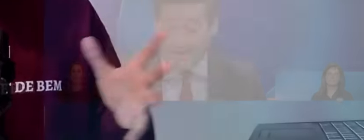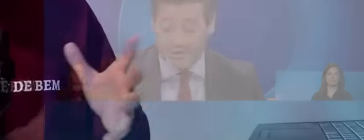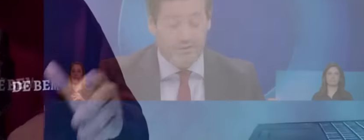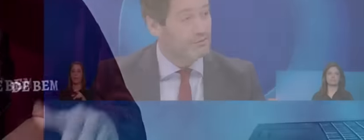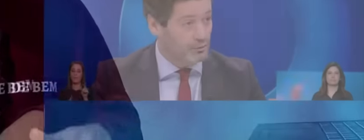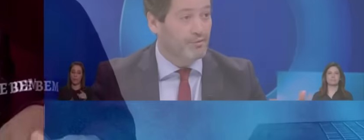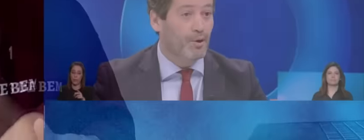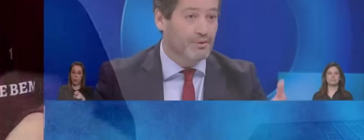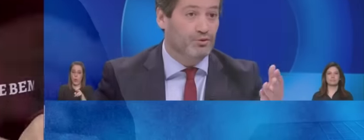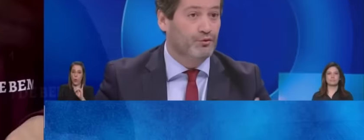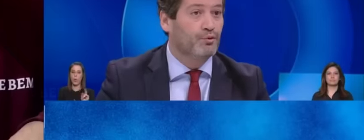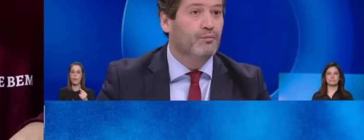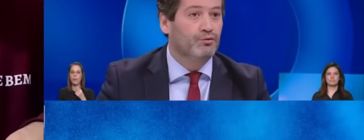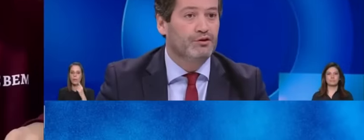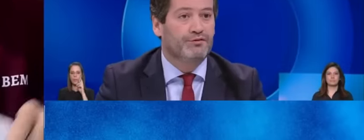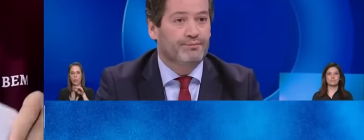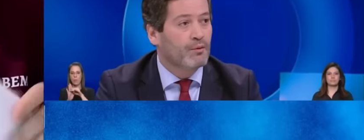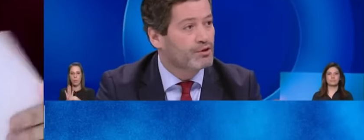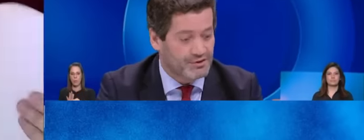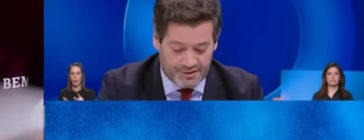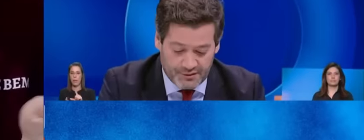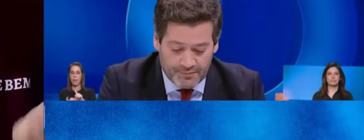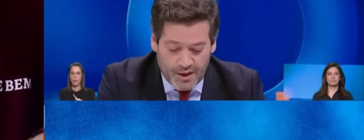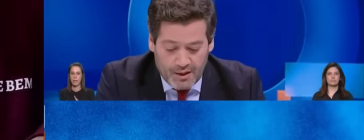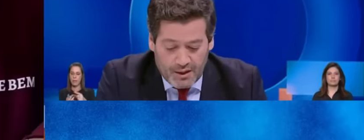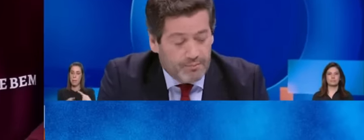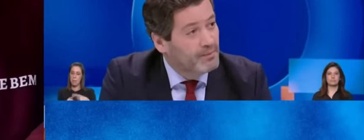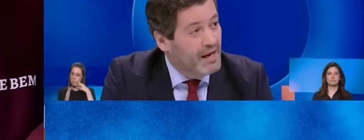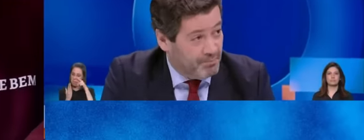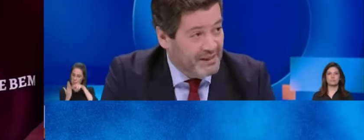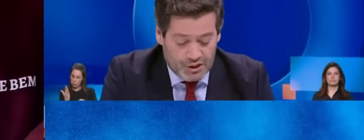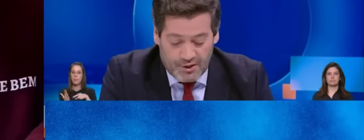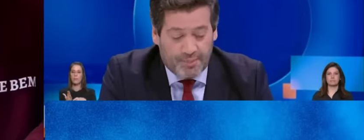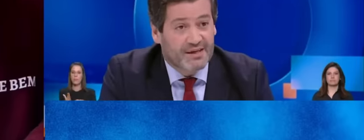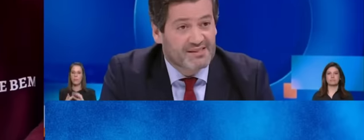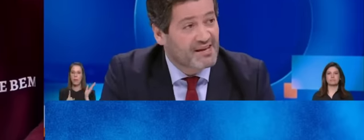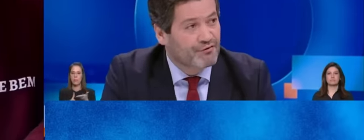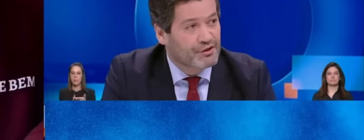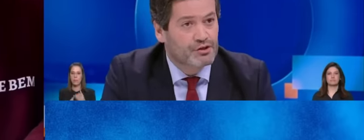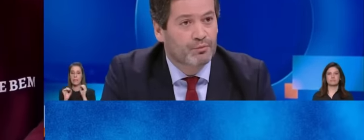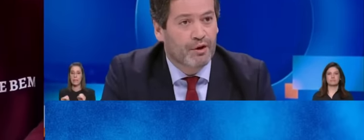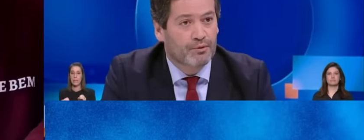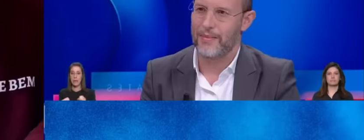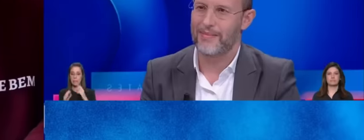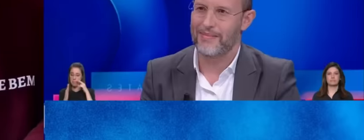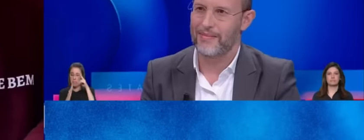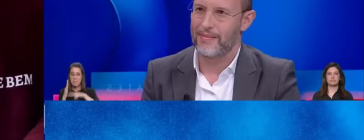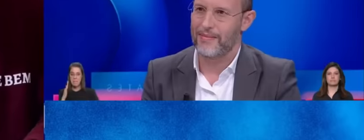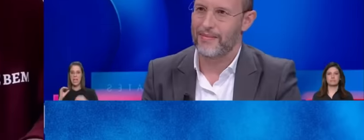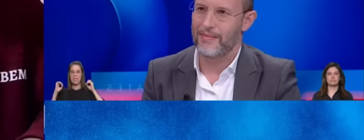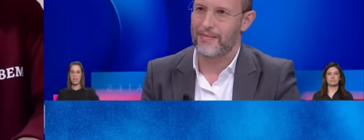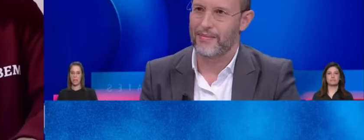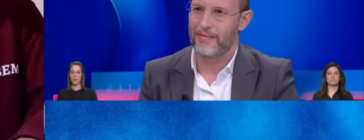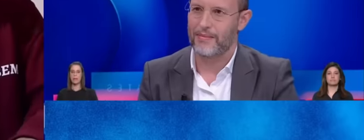cons eu tive a preocupaç de ver o programa do livre e h uma coisa interessante penas aparece zero vezes no programa do livre